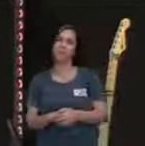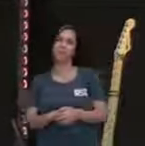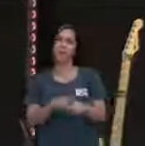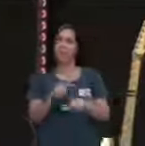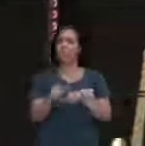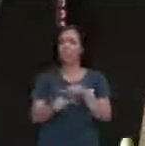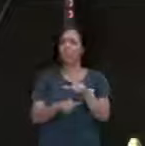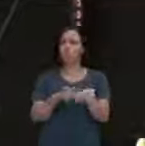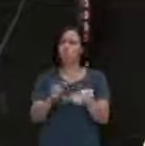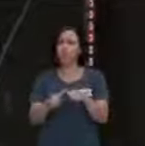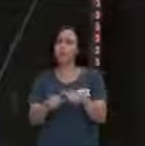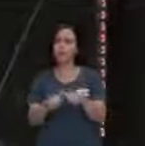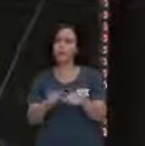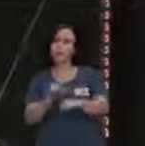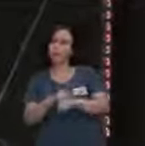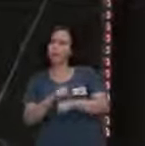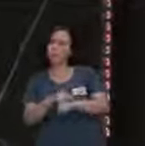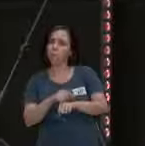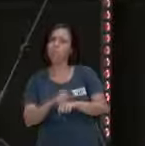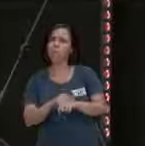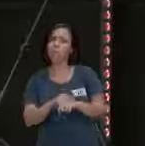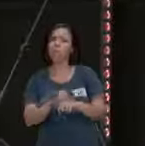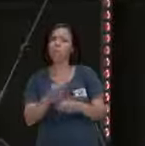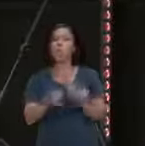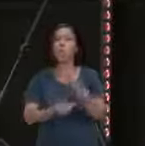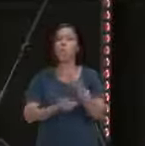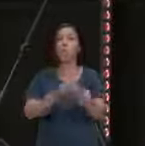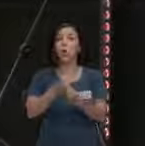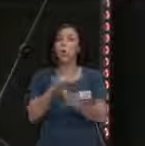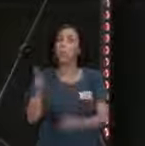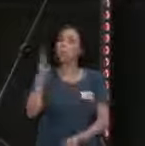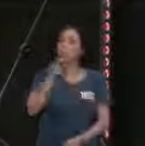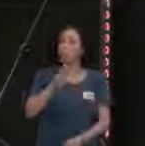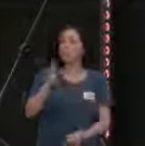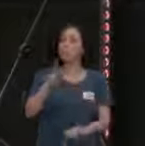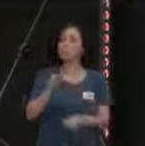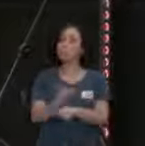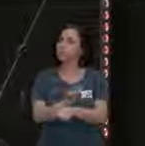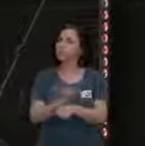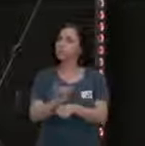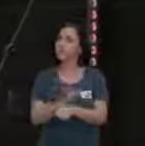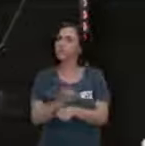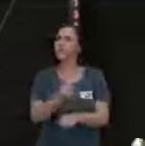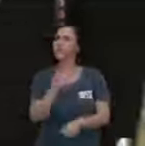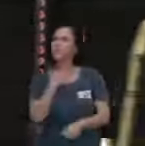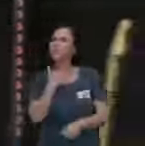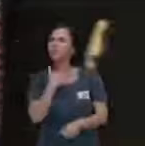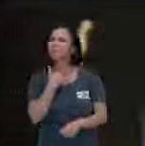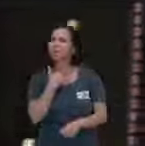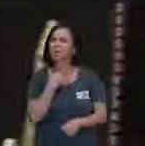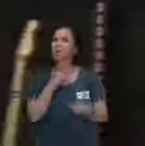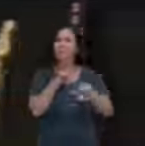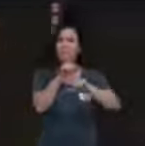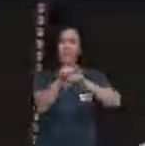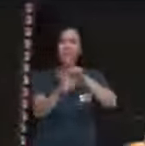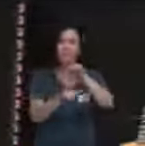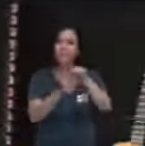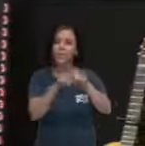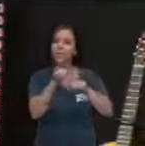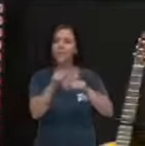da Bíblia por um momento que a gente vive a realidade de vida É mas você não pode alterar